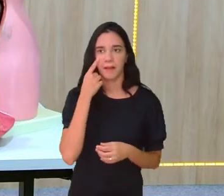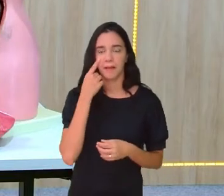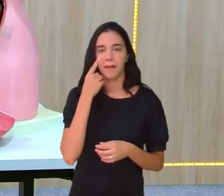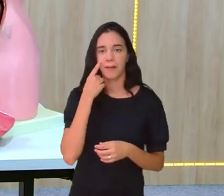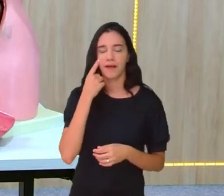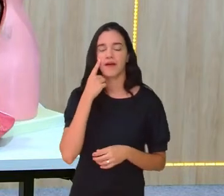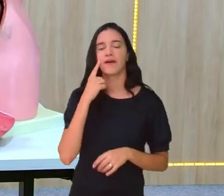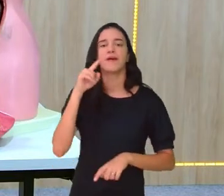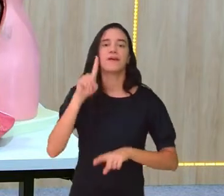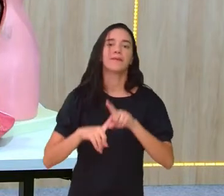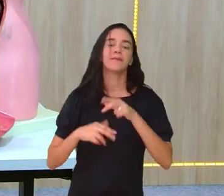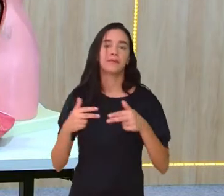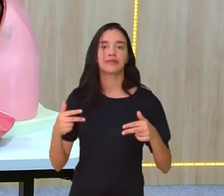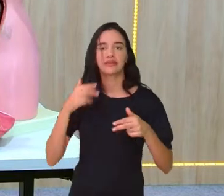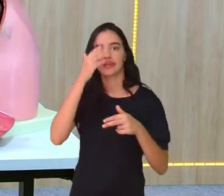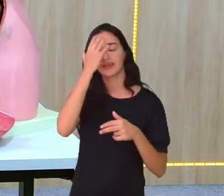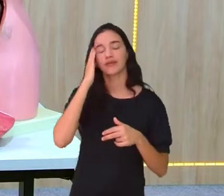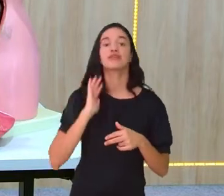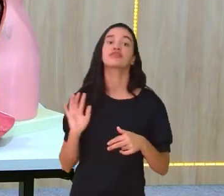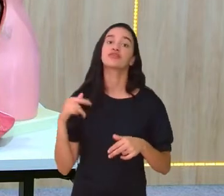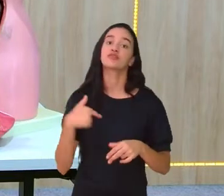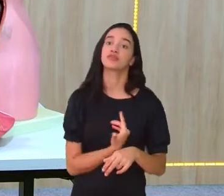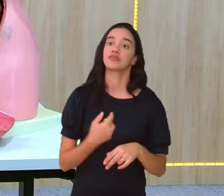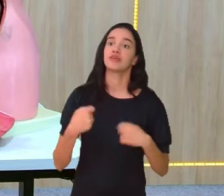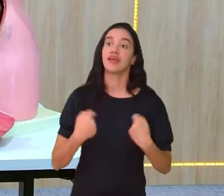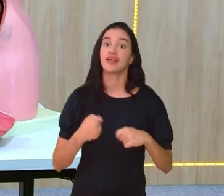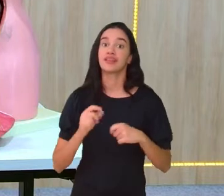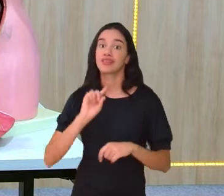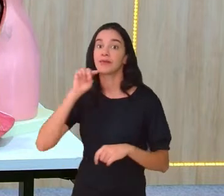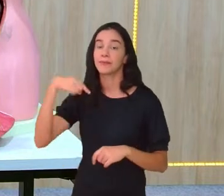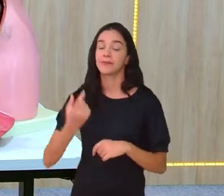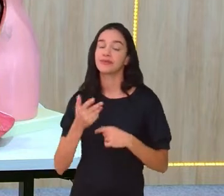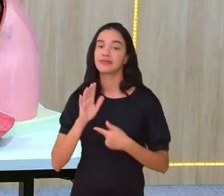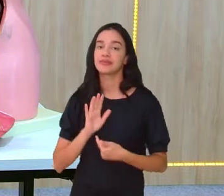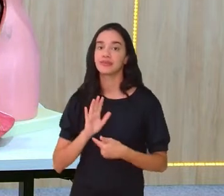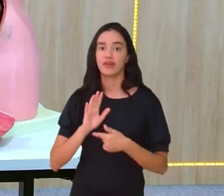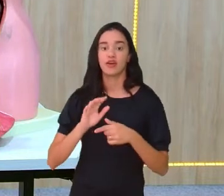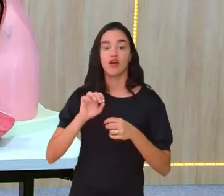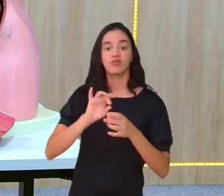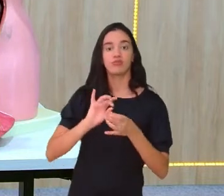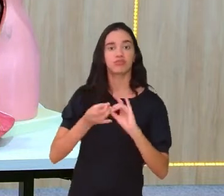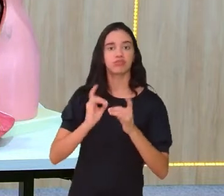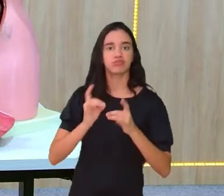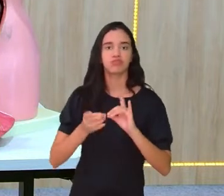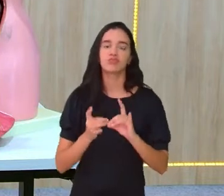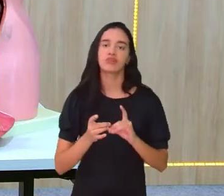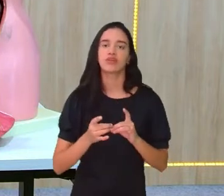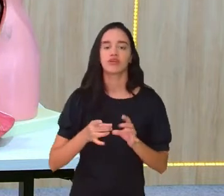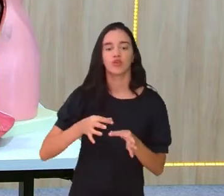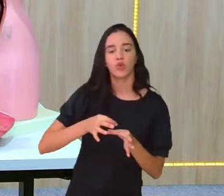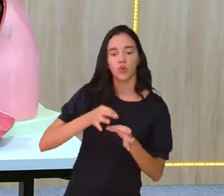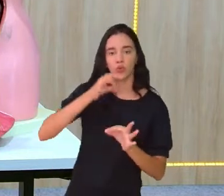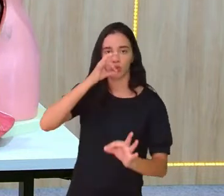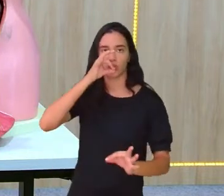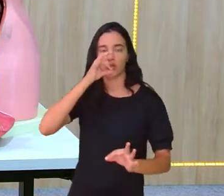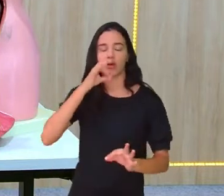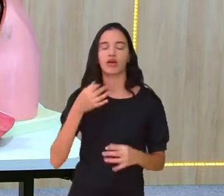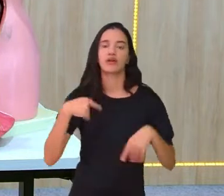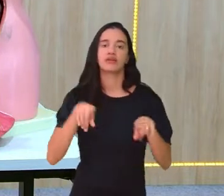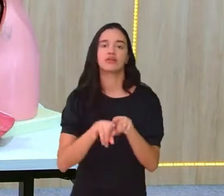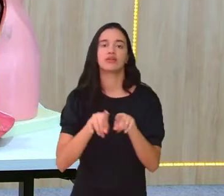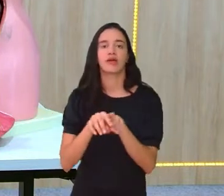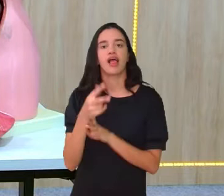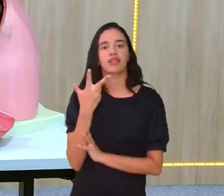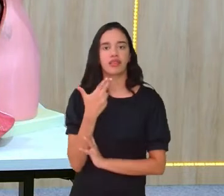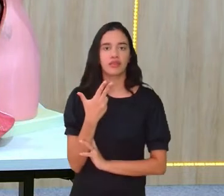o material que a gente vai precisar e vocês vão montar depois. Então, nós vamos precisar de canudo, nós vamos precisar de